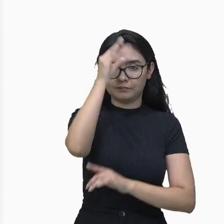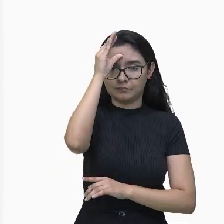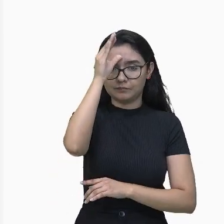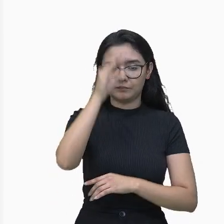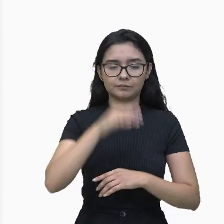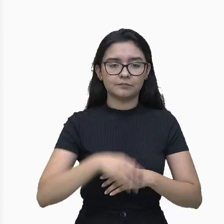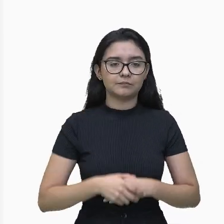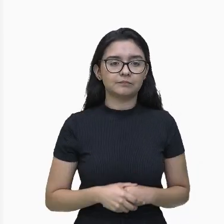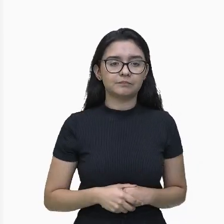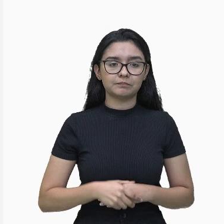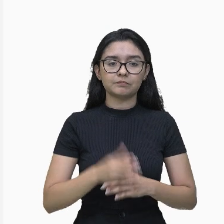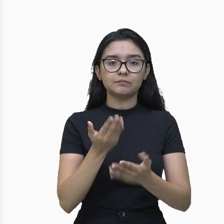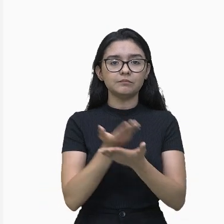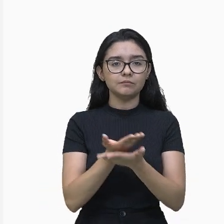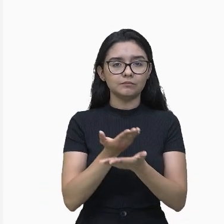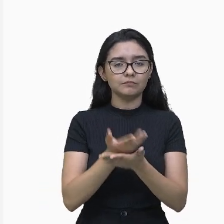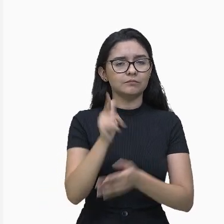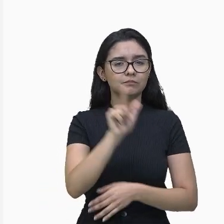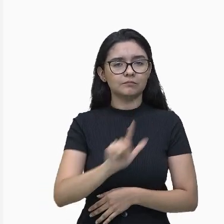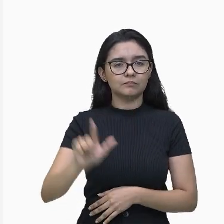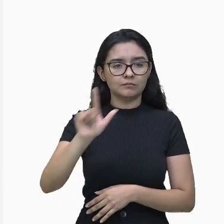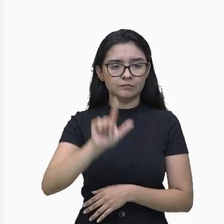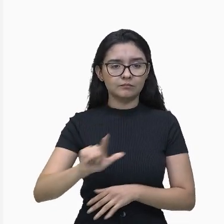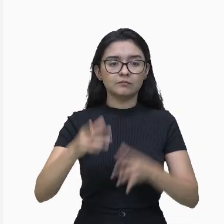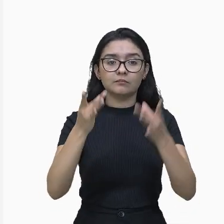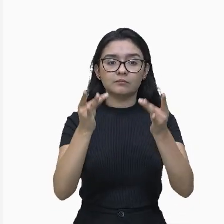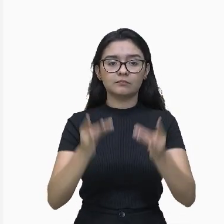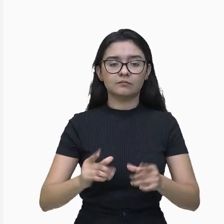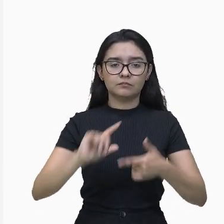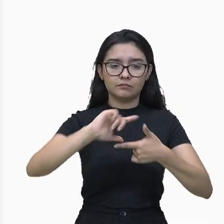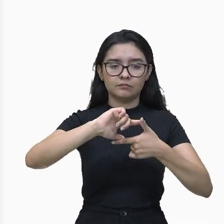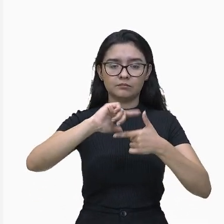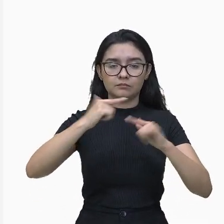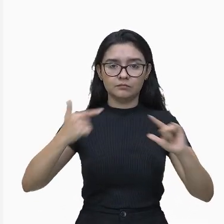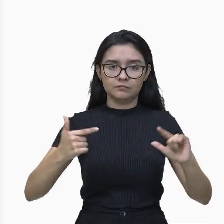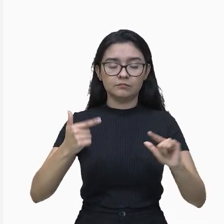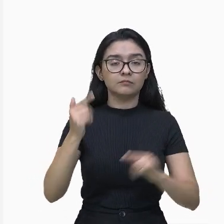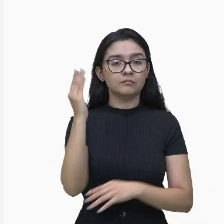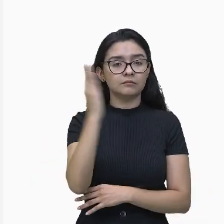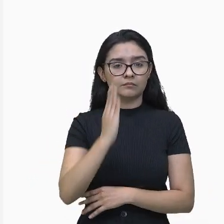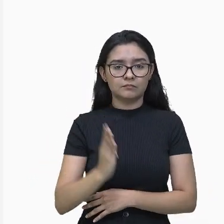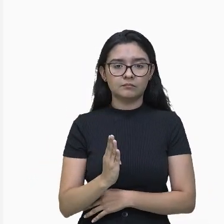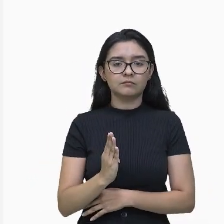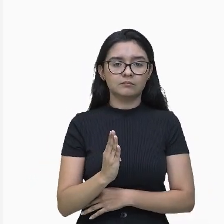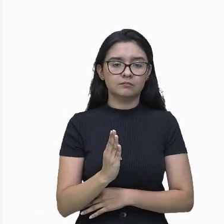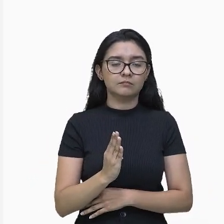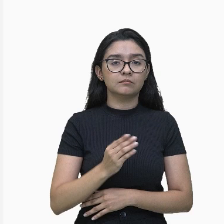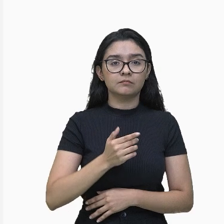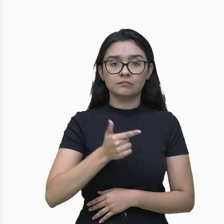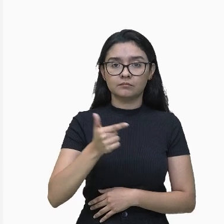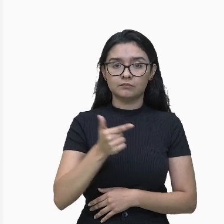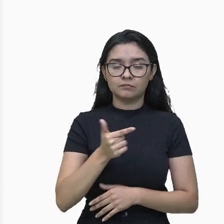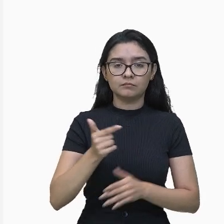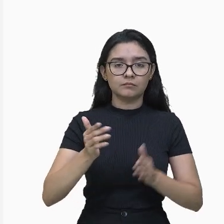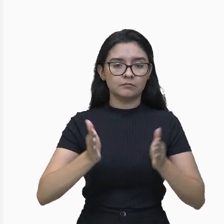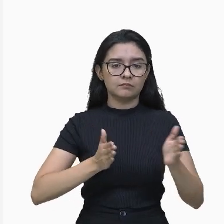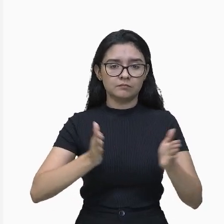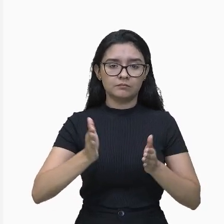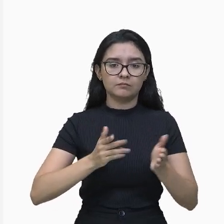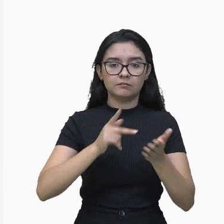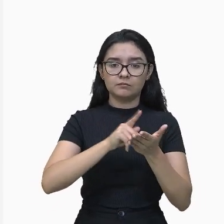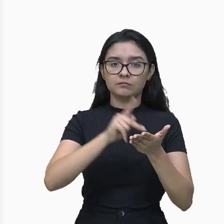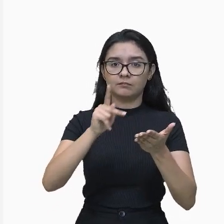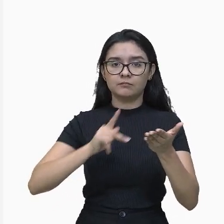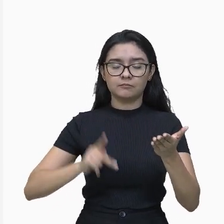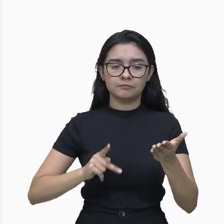vocês estudos literários detalhamento Modernismo no Brasil segunda fase poesia